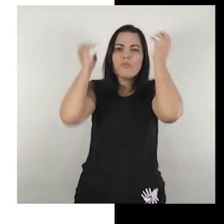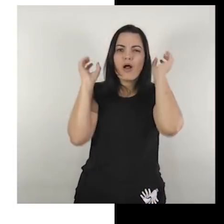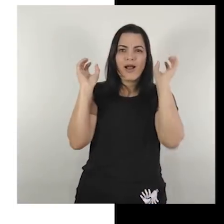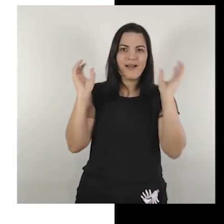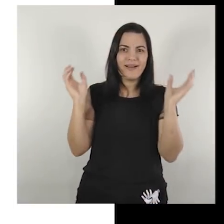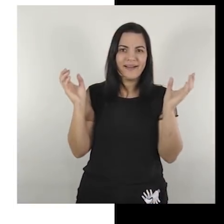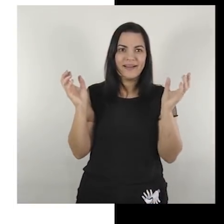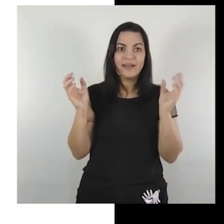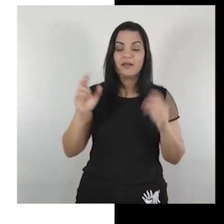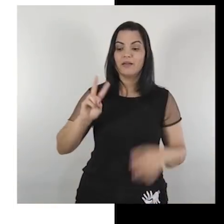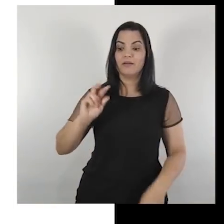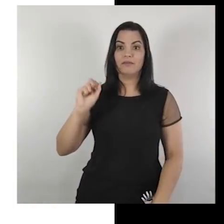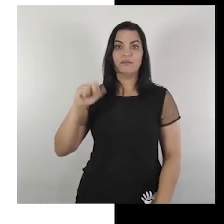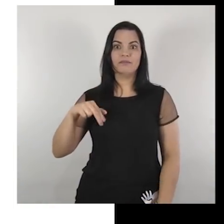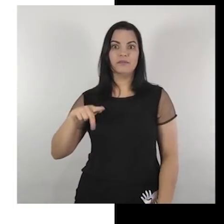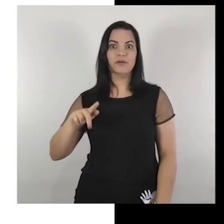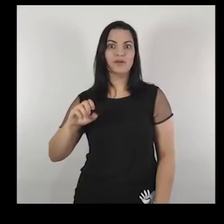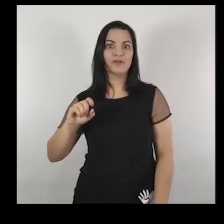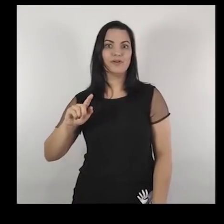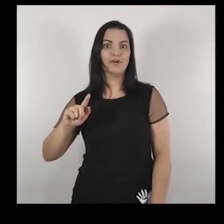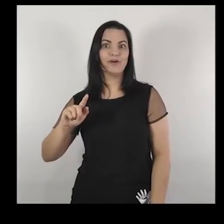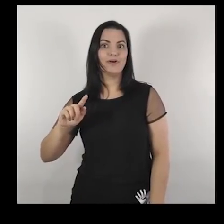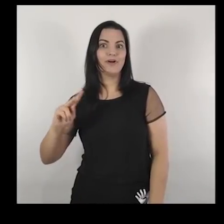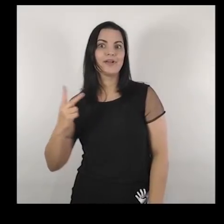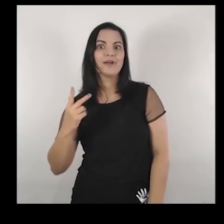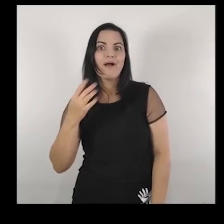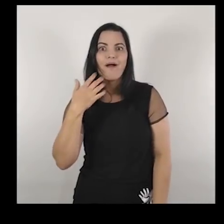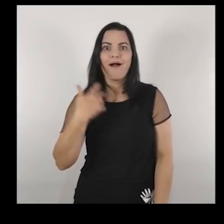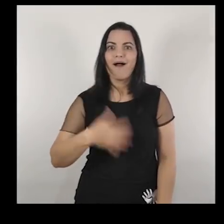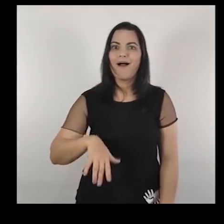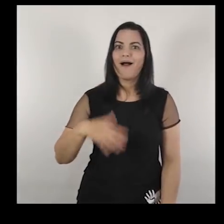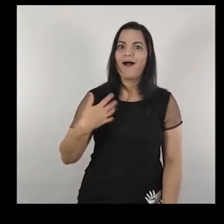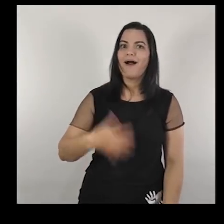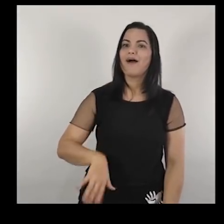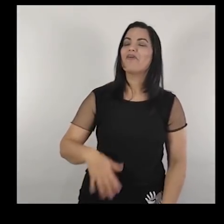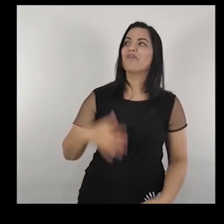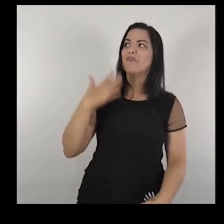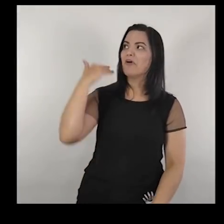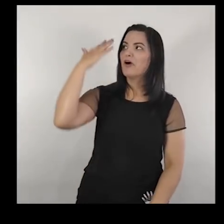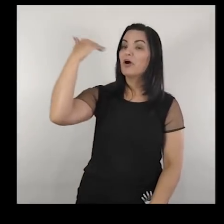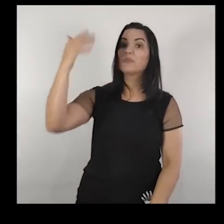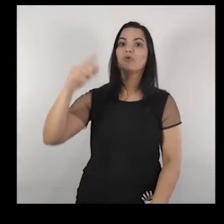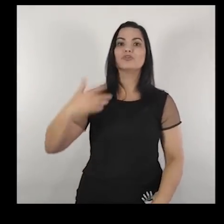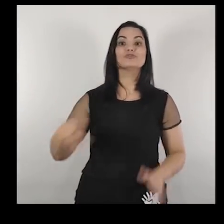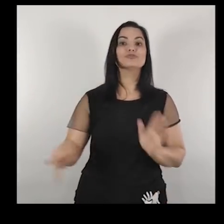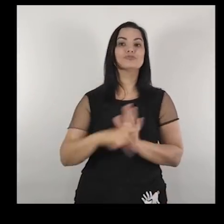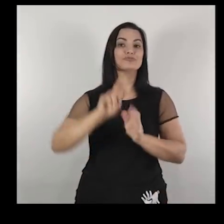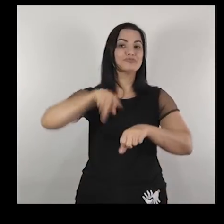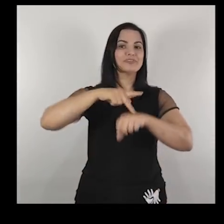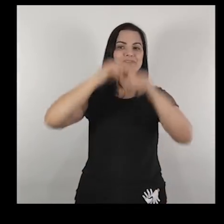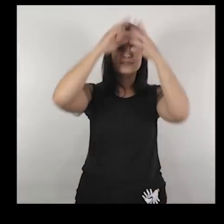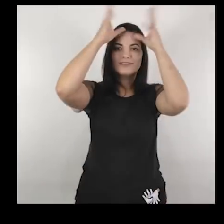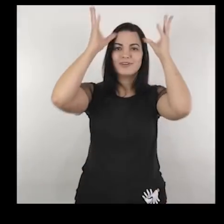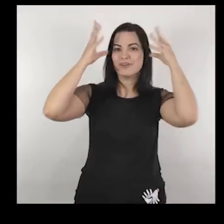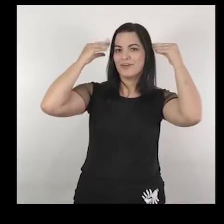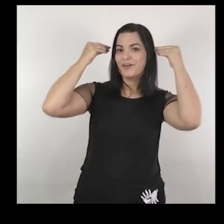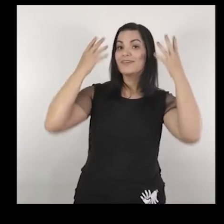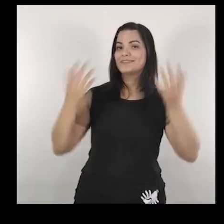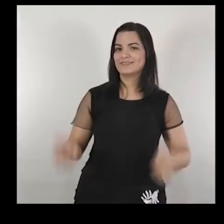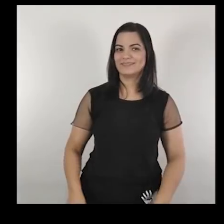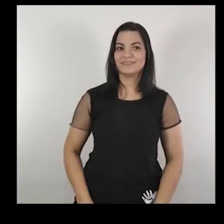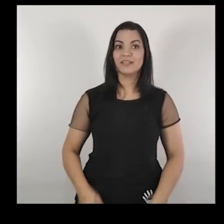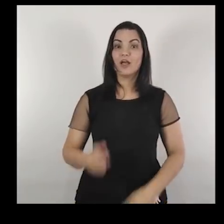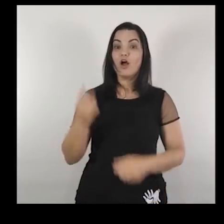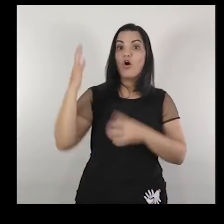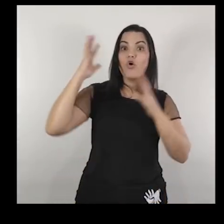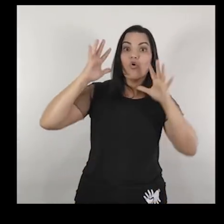quantas flores no cabelo. E o Van Gogh. Quem conhece o Van Gogh? Artista